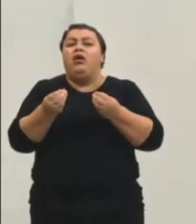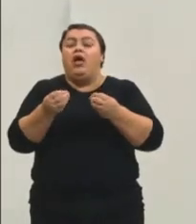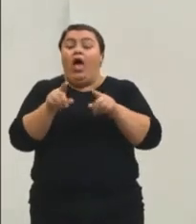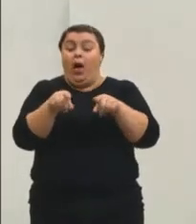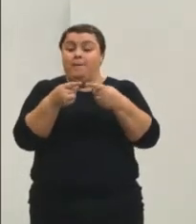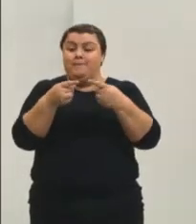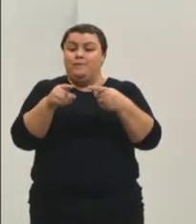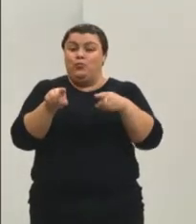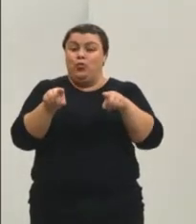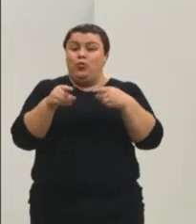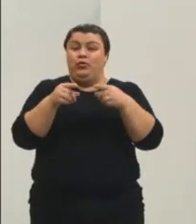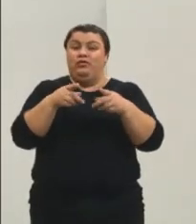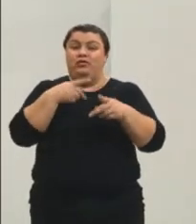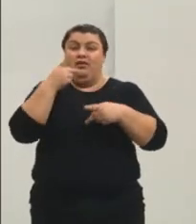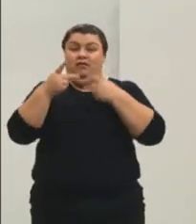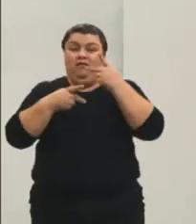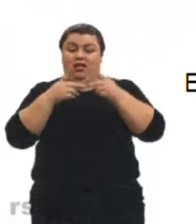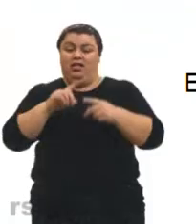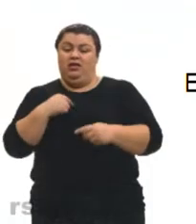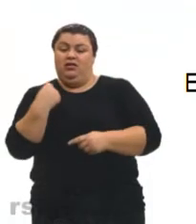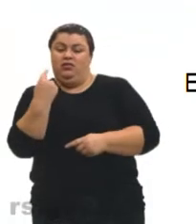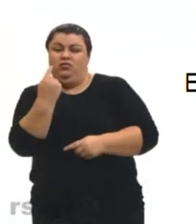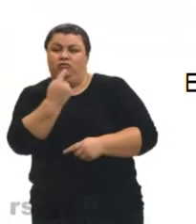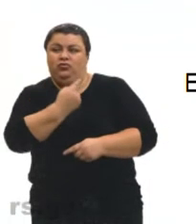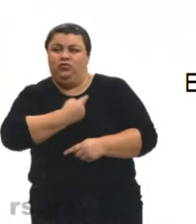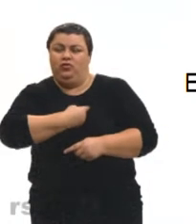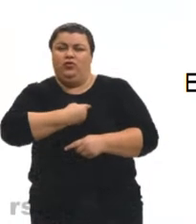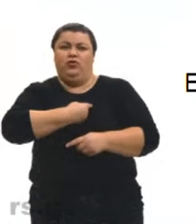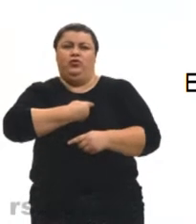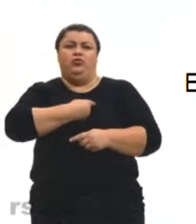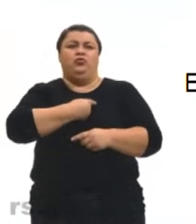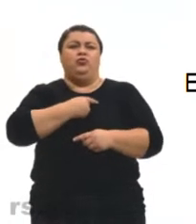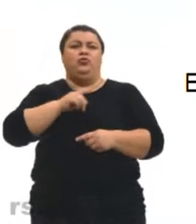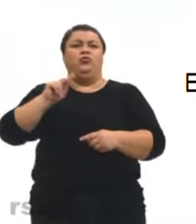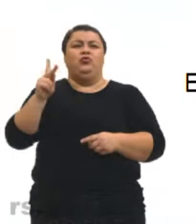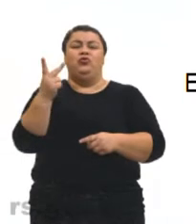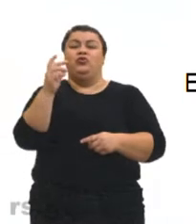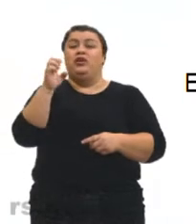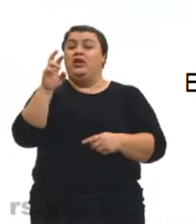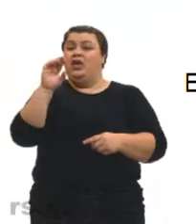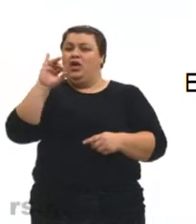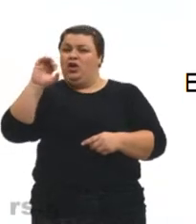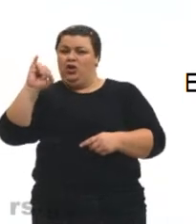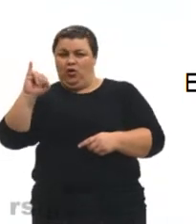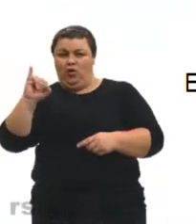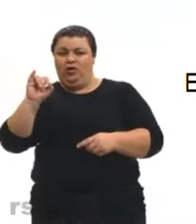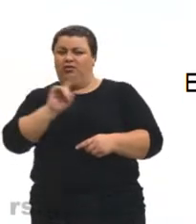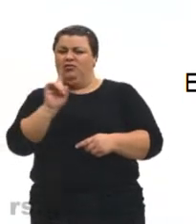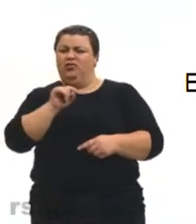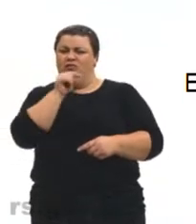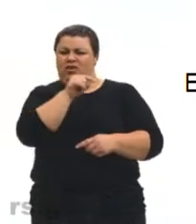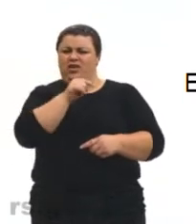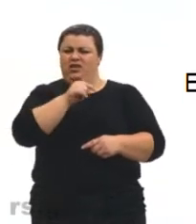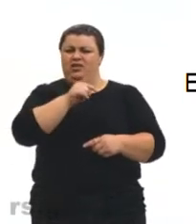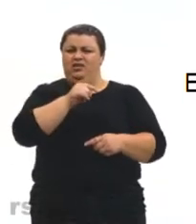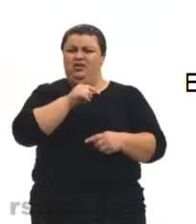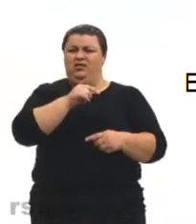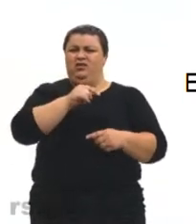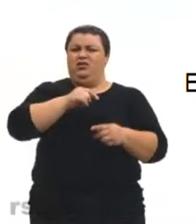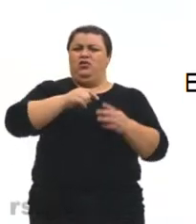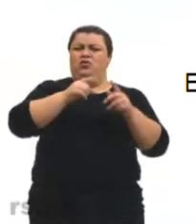contrapor dizendo que os nossos heróis então não são esses dos monumentos das pinturas dos retratos